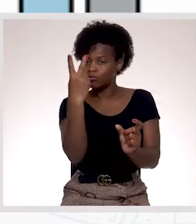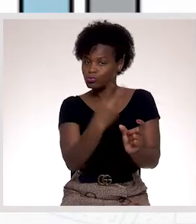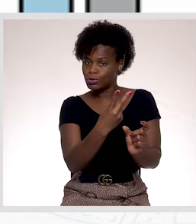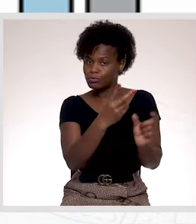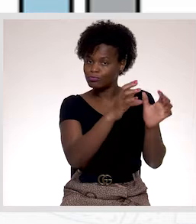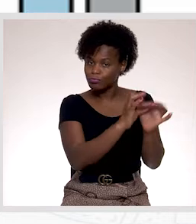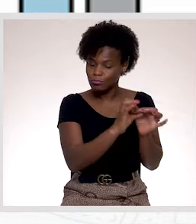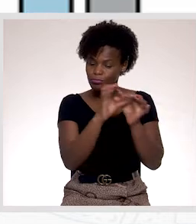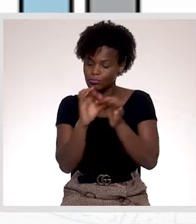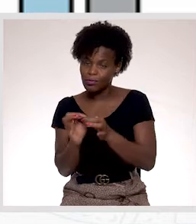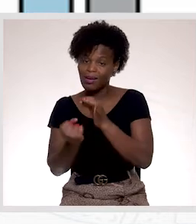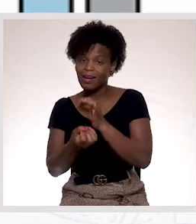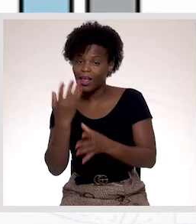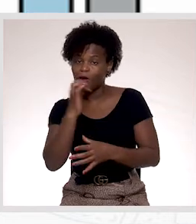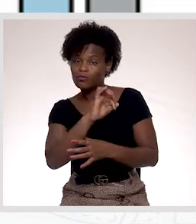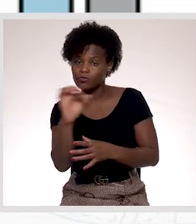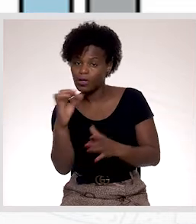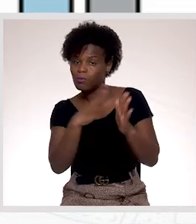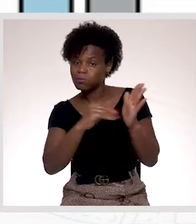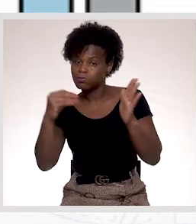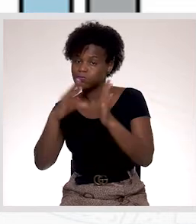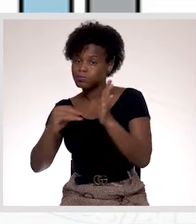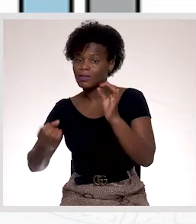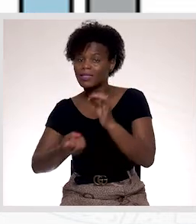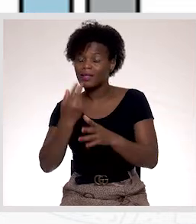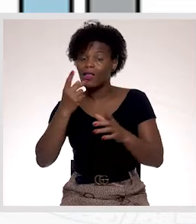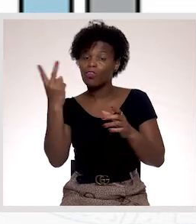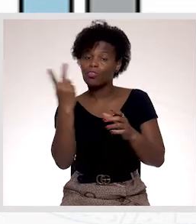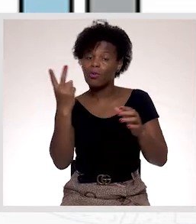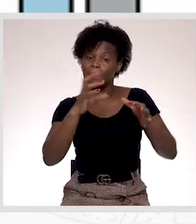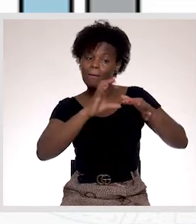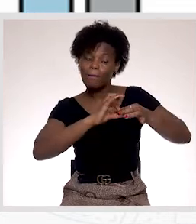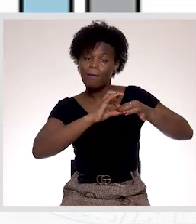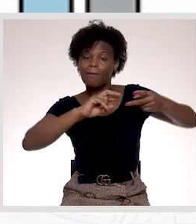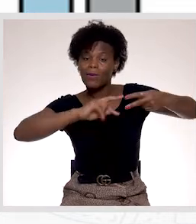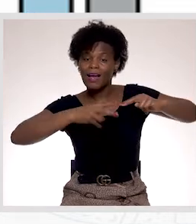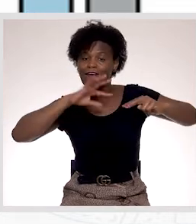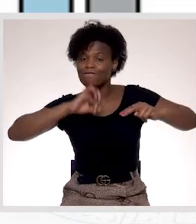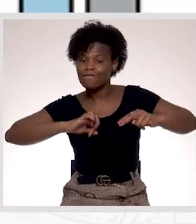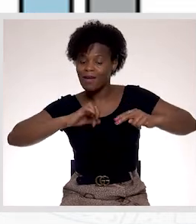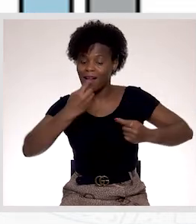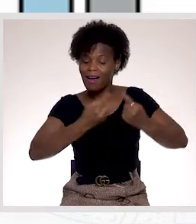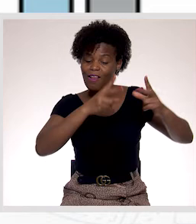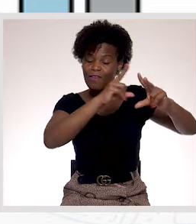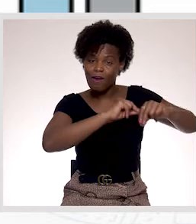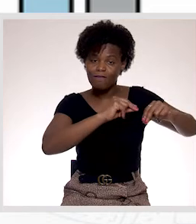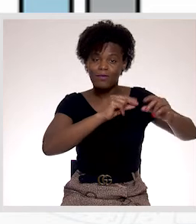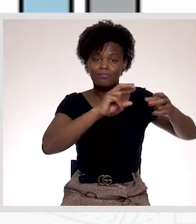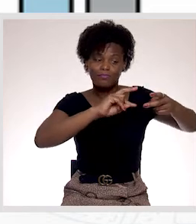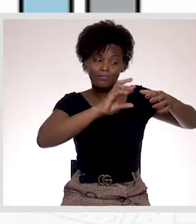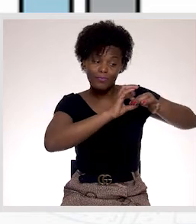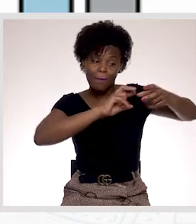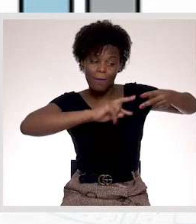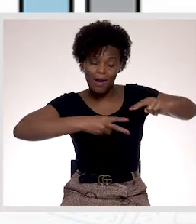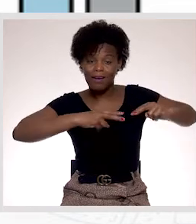cadeias, a sua replicação leva à formação de duas moléculas filhas. Cada uma das novas moléculas